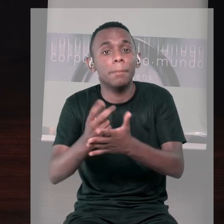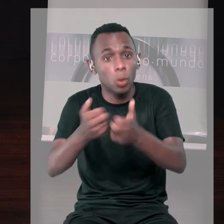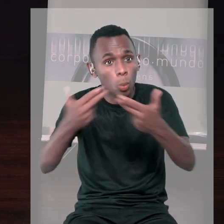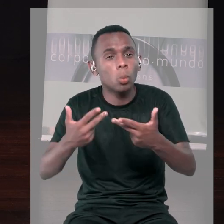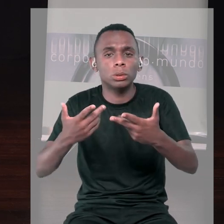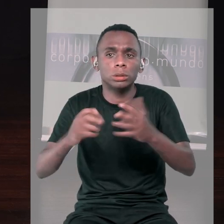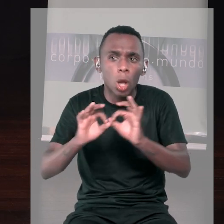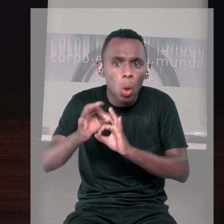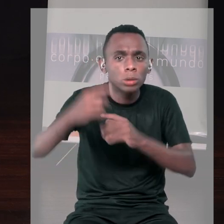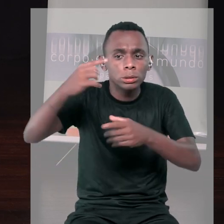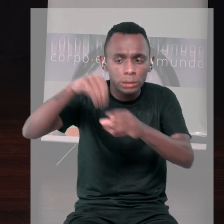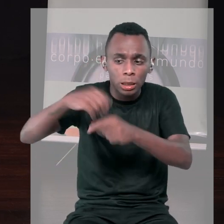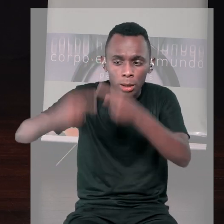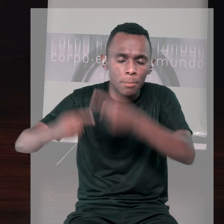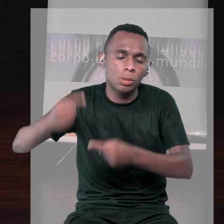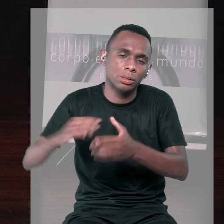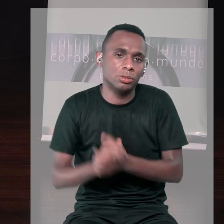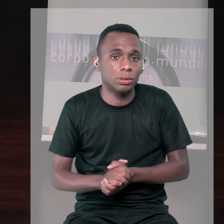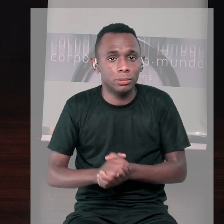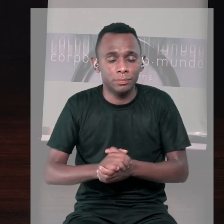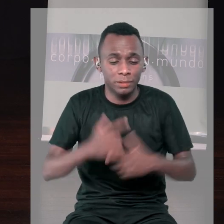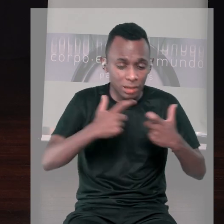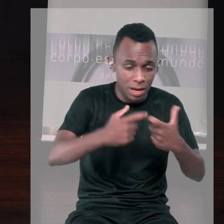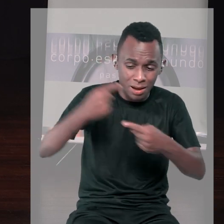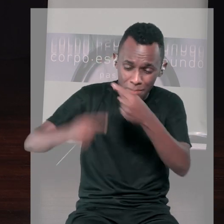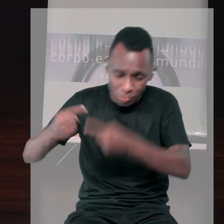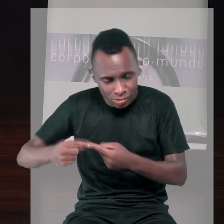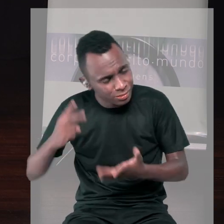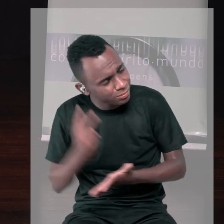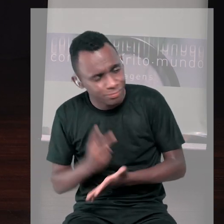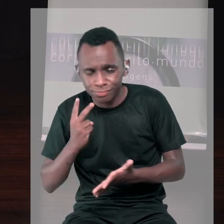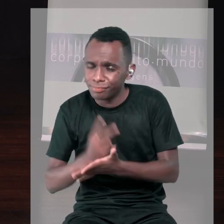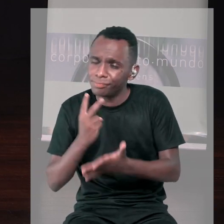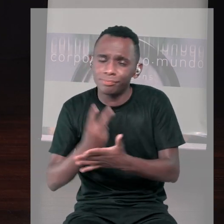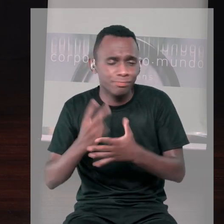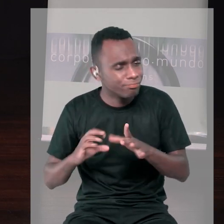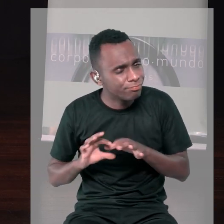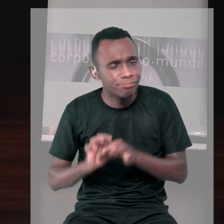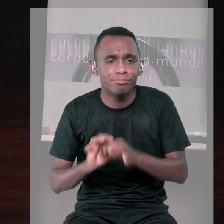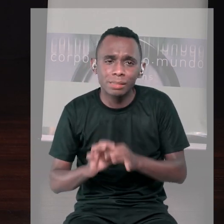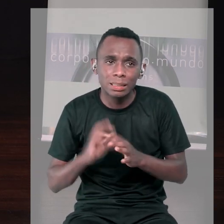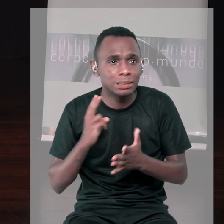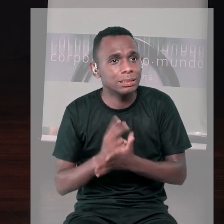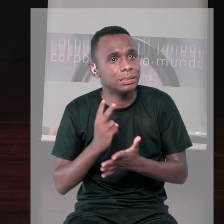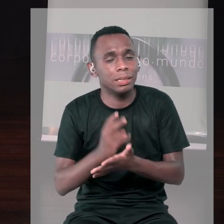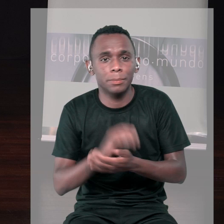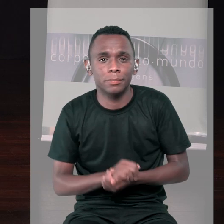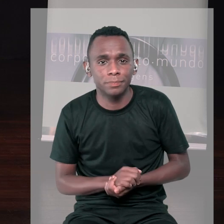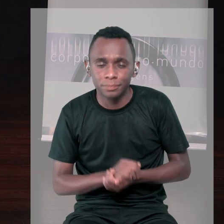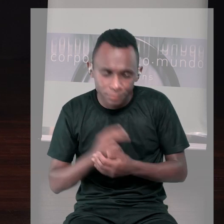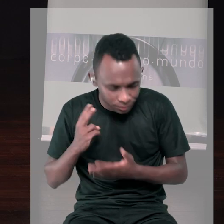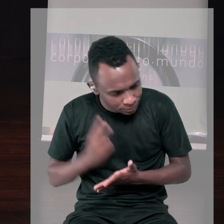horizonte da política. E guerra e política habitam o mesmo território. Elas fazem